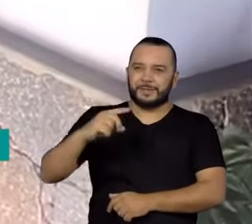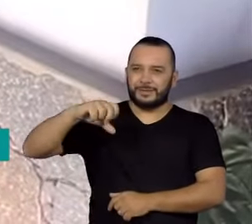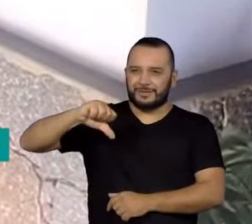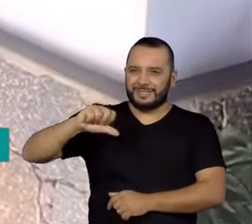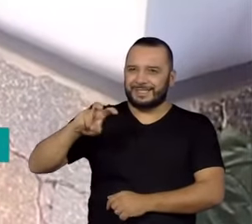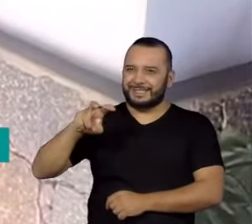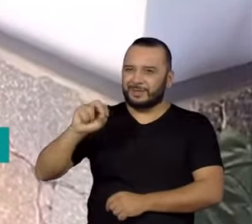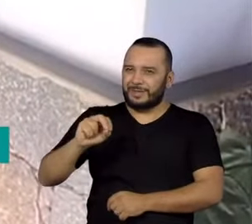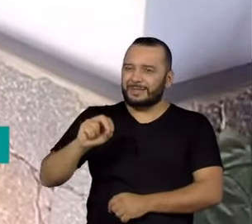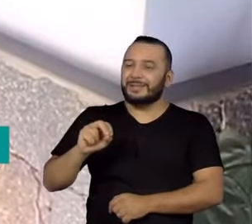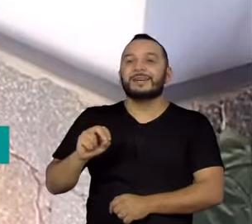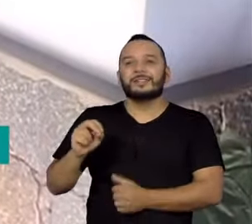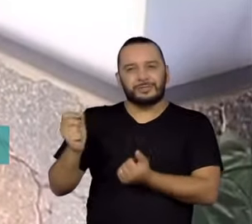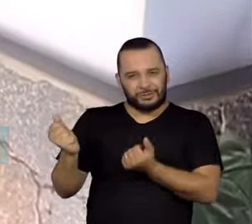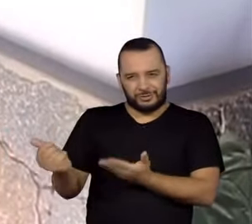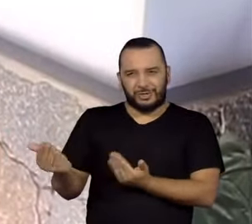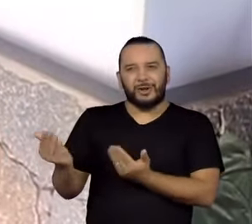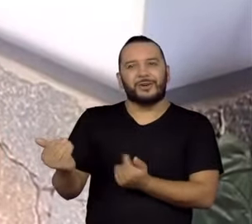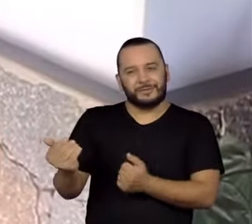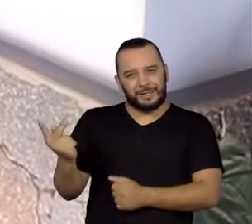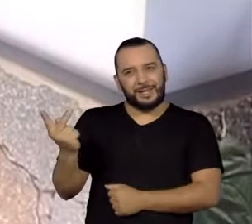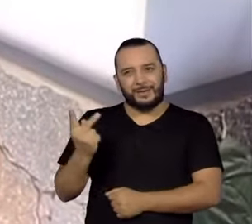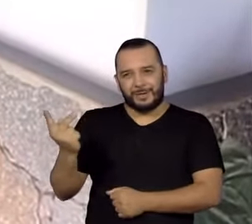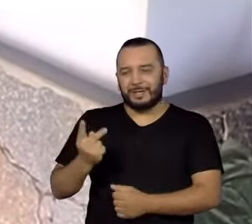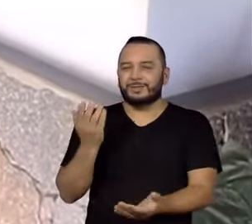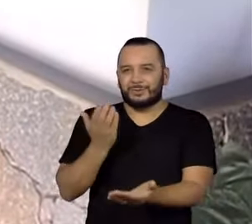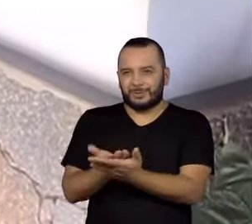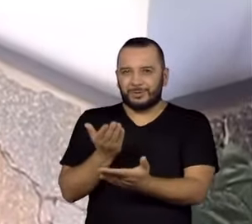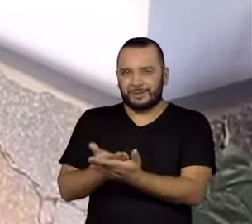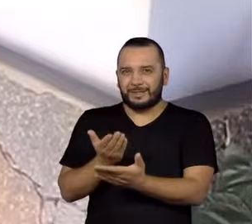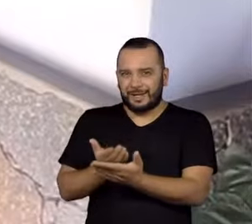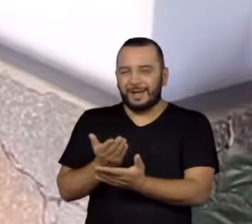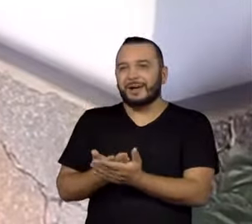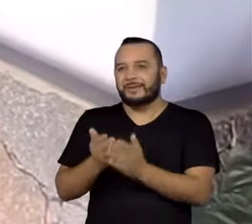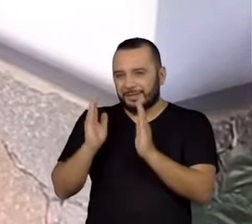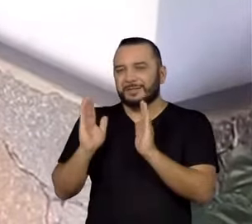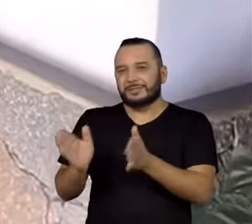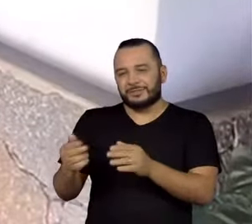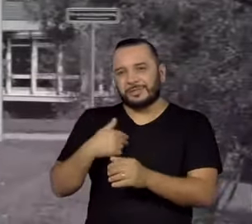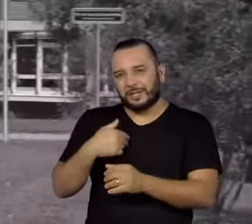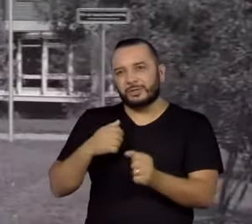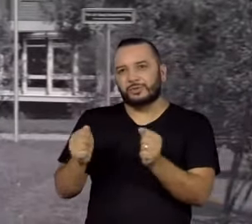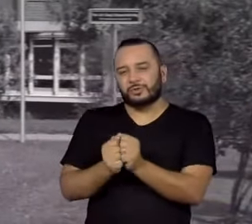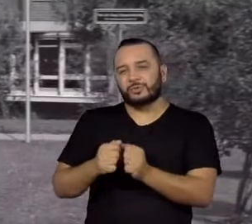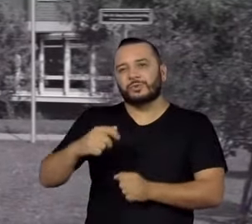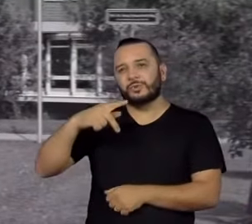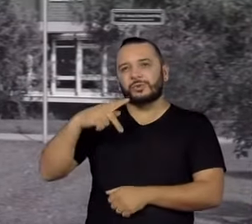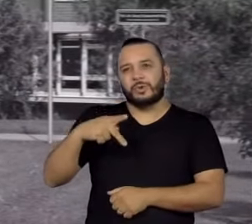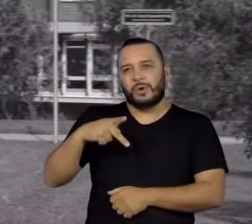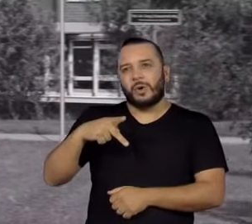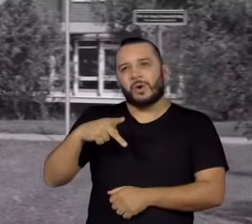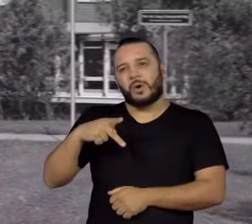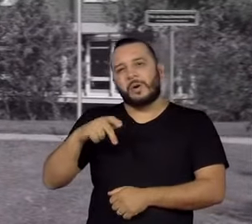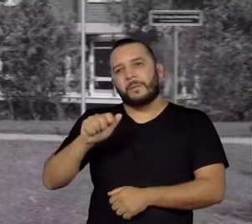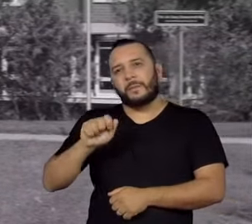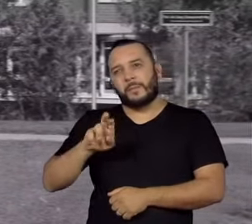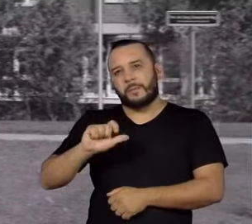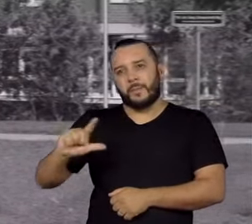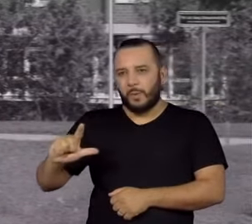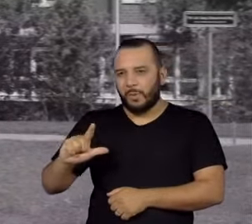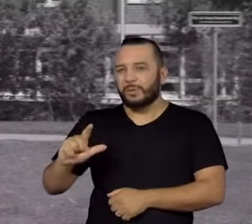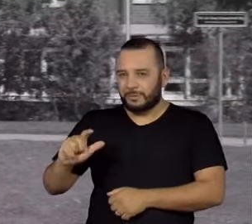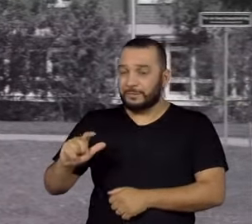jovens estudávamos no Conservatório de Música de Freiburg. No ambiente pós-guerra da